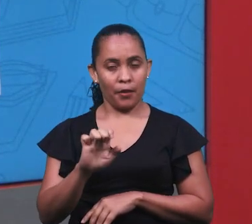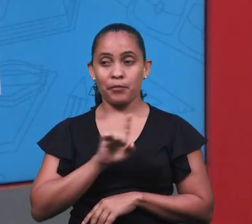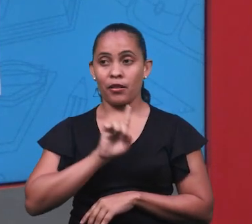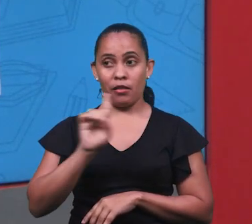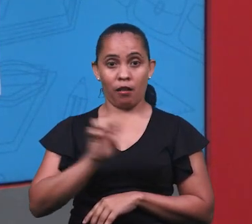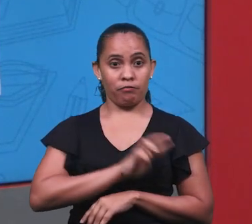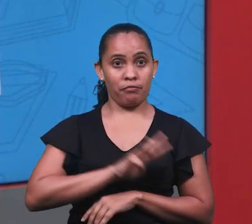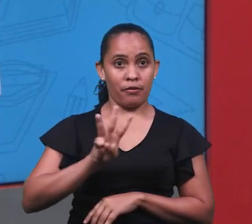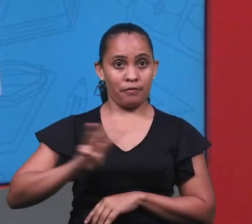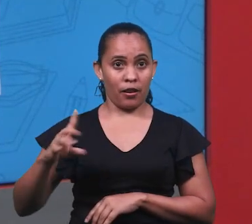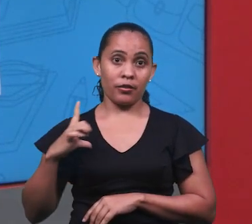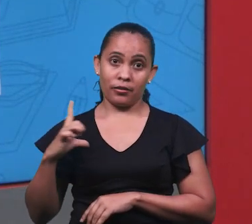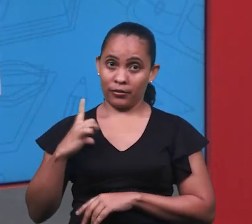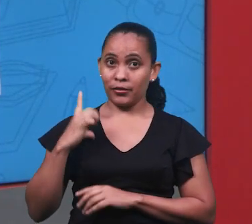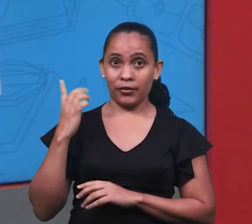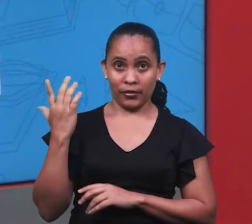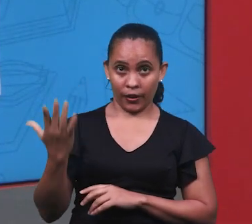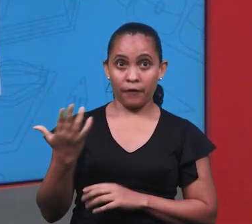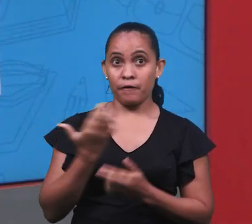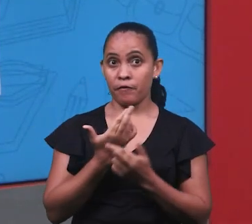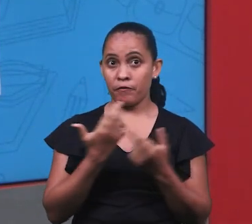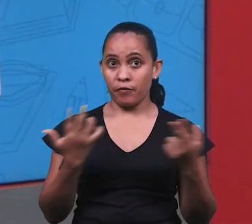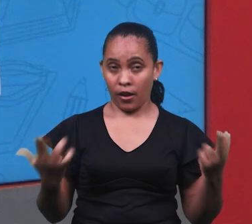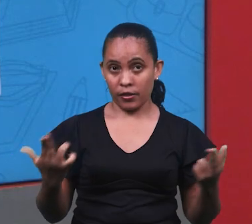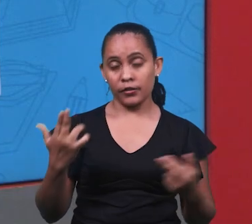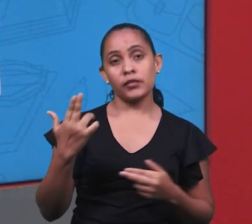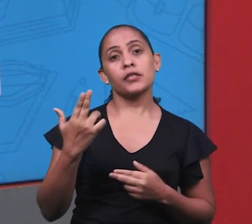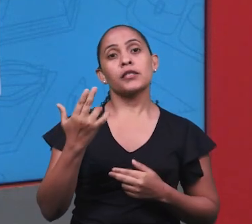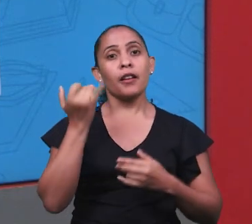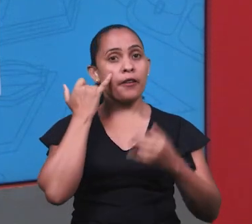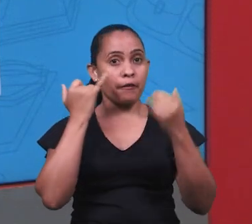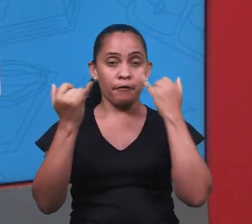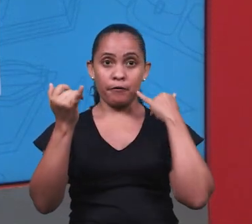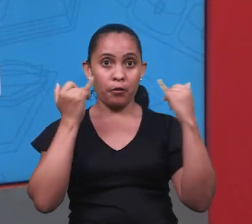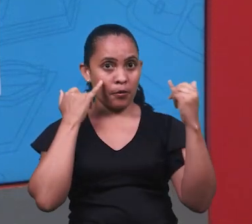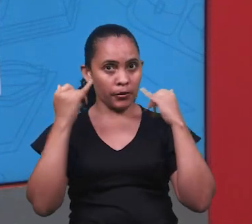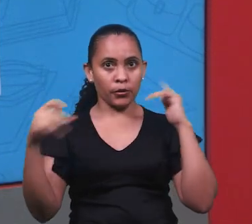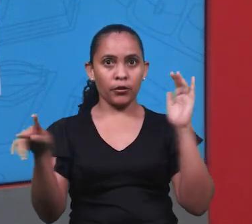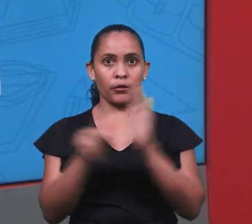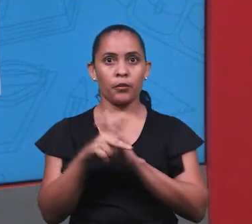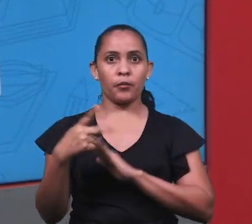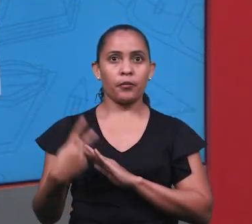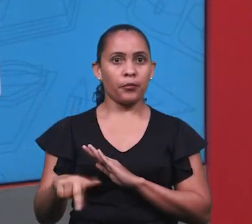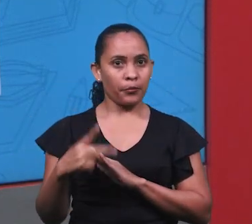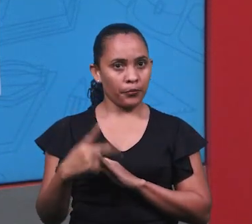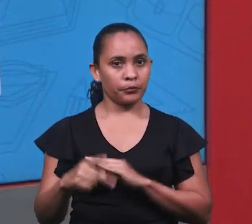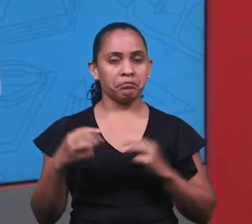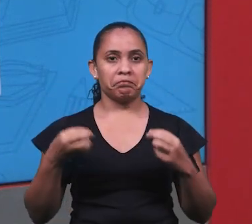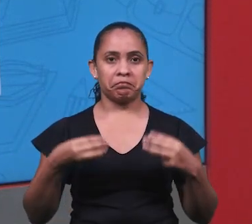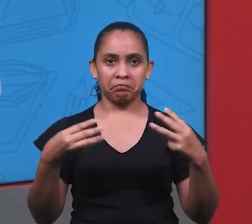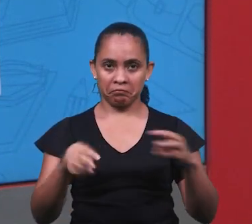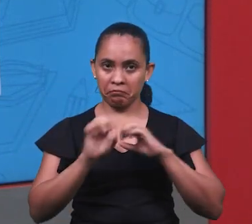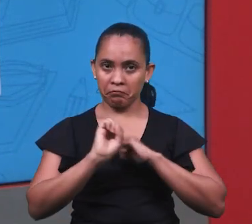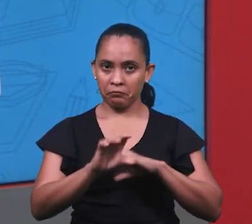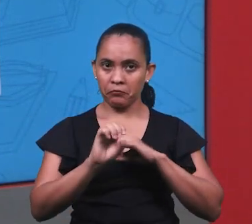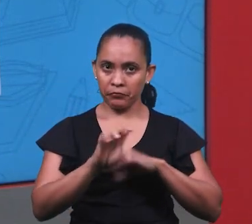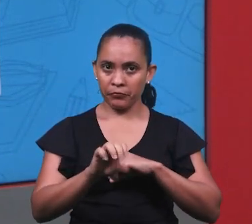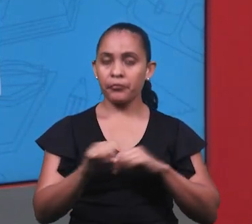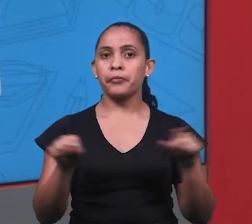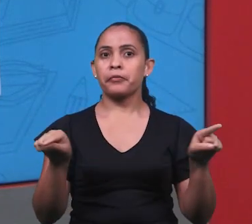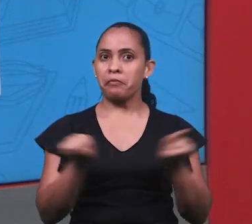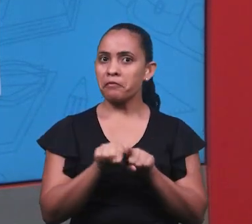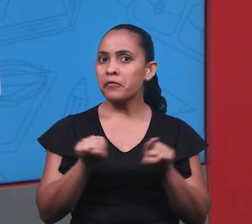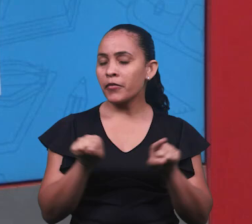INEP, você encontra muitas informações, os documentos oficiais do próprio Ministério da Educação, material de qualidade,